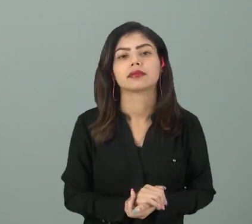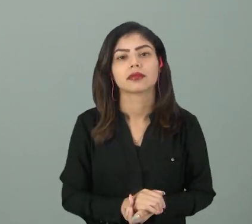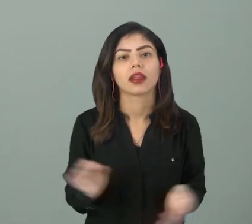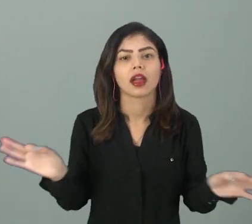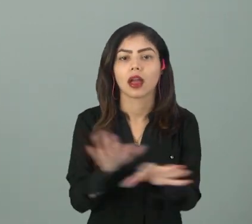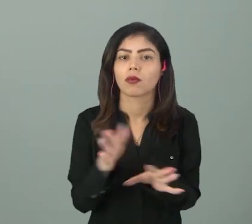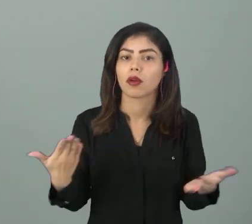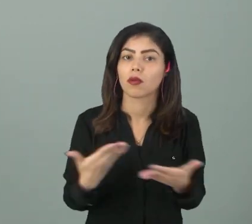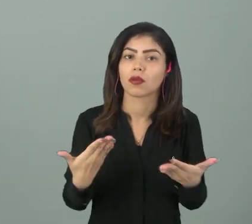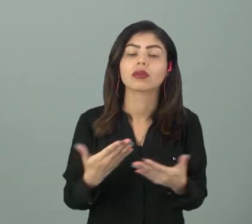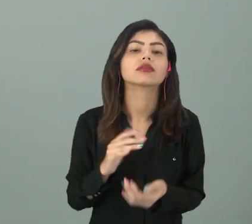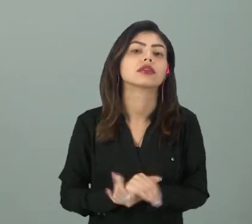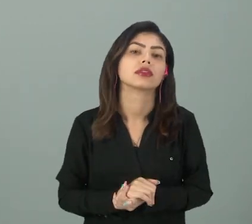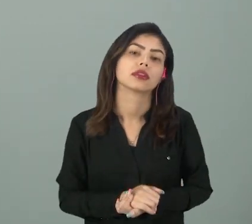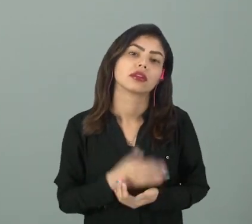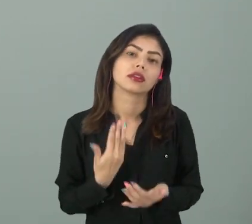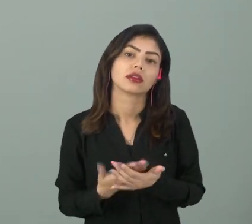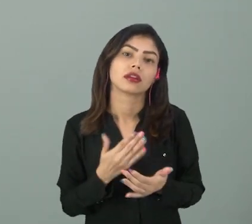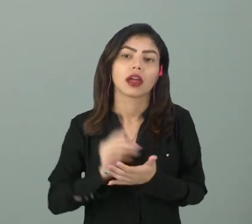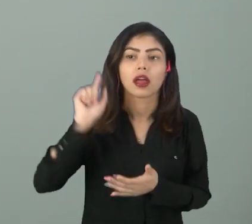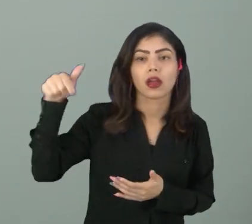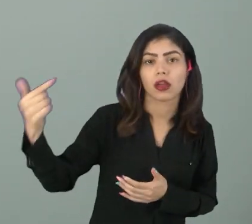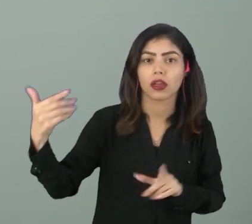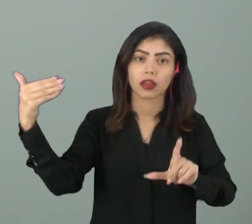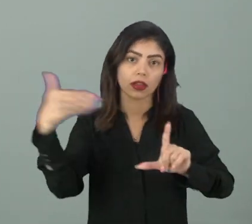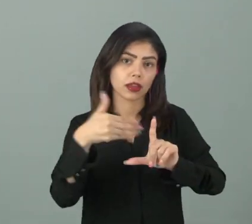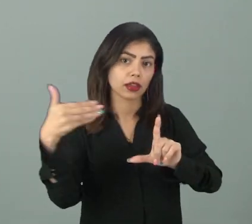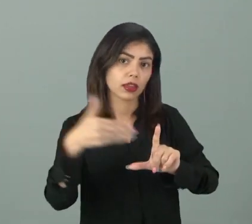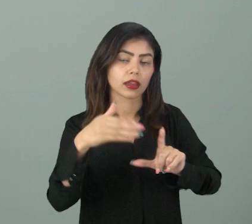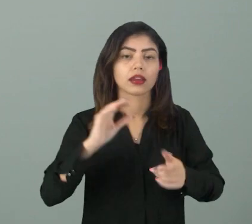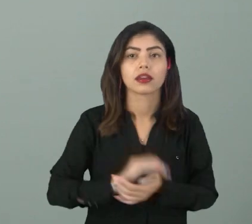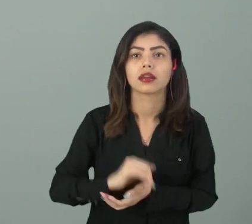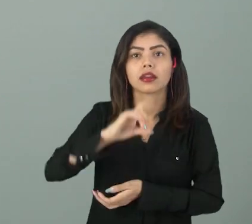de hoje. Se você quiser acessar essa ou outro do